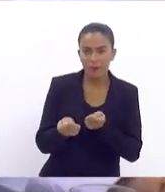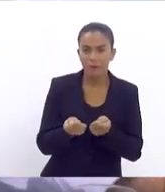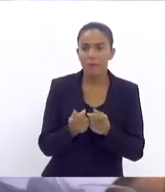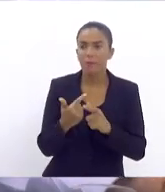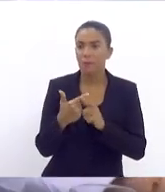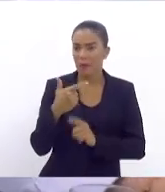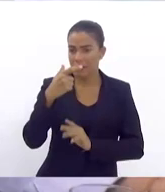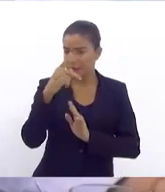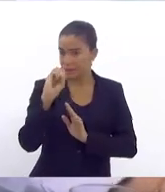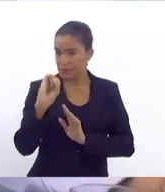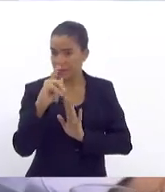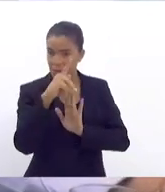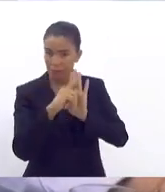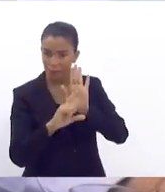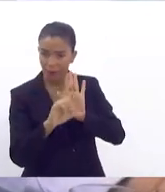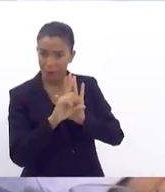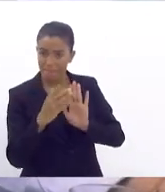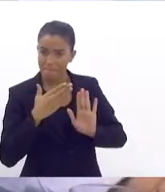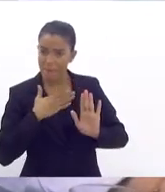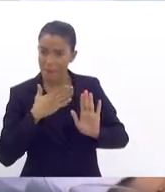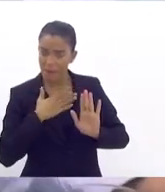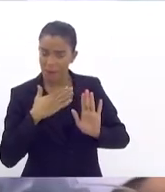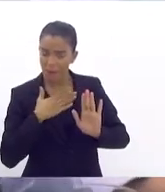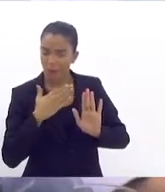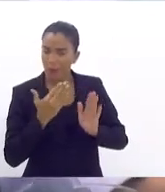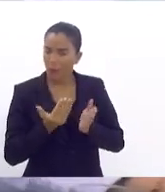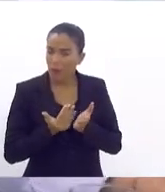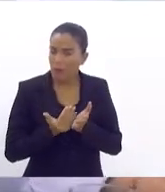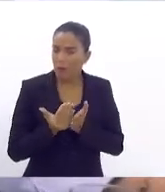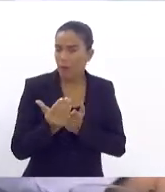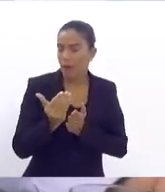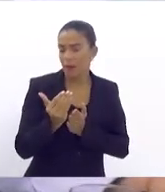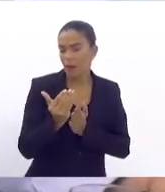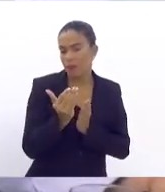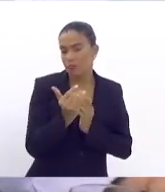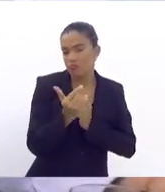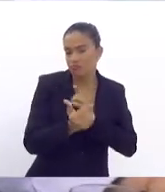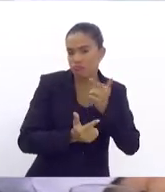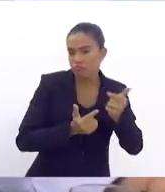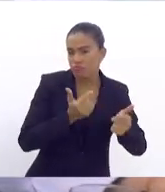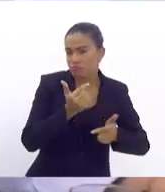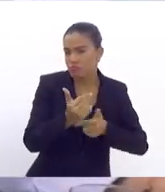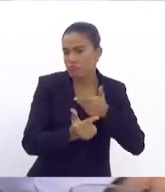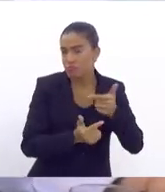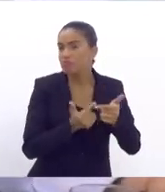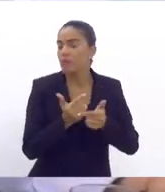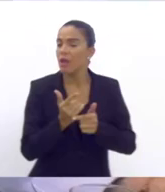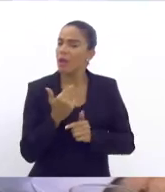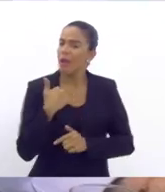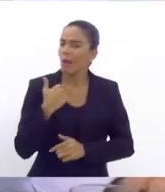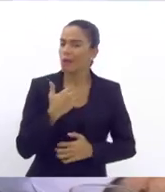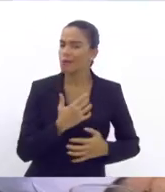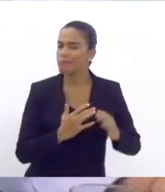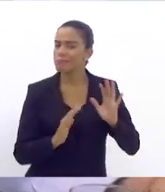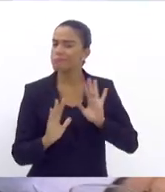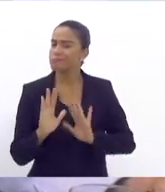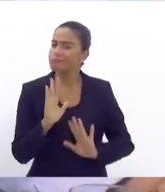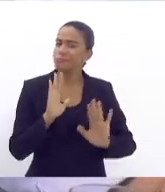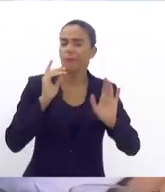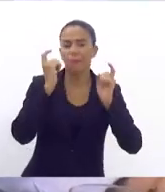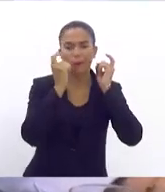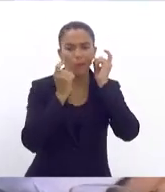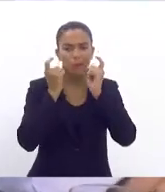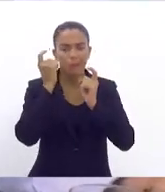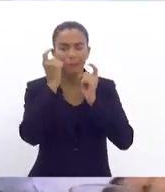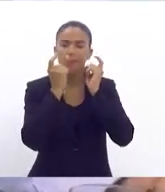um projeto meu, que inaugurasse, digamos assim, um tipo de procedimento, eu ia ficar... receoso, preocupado.